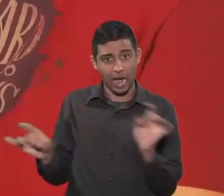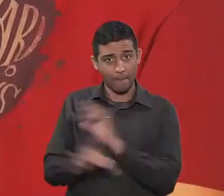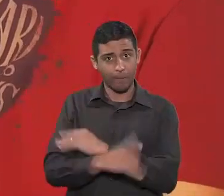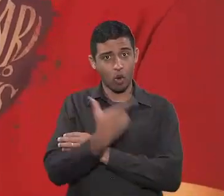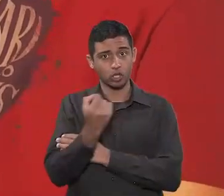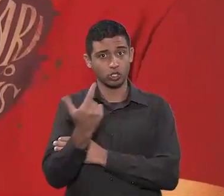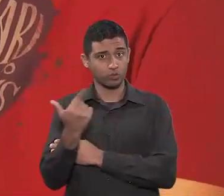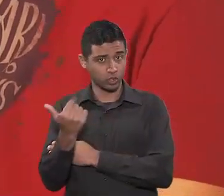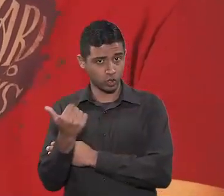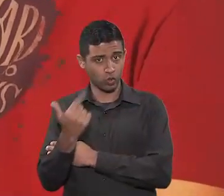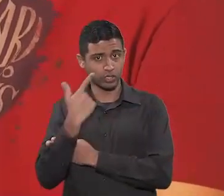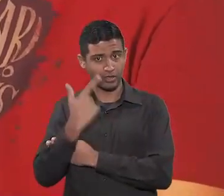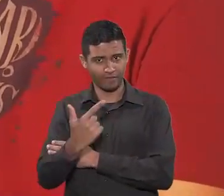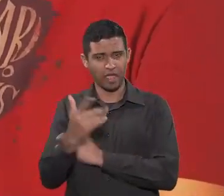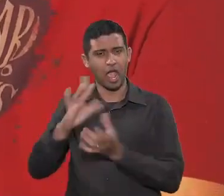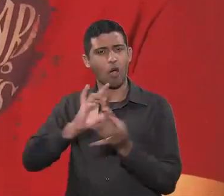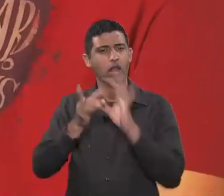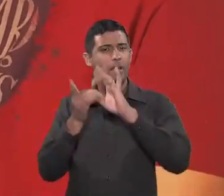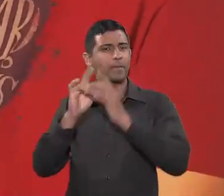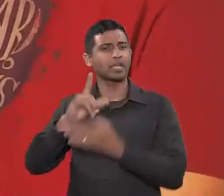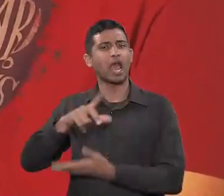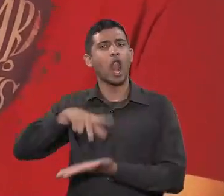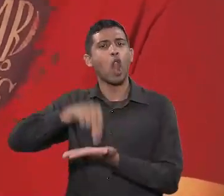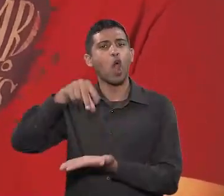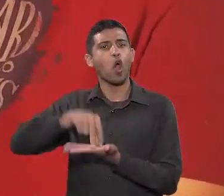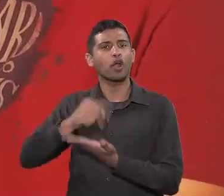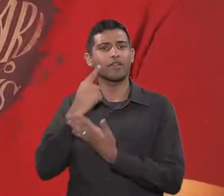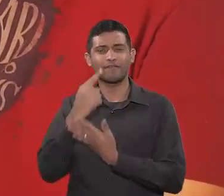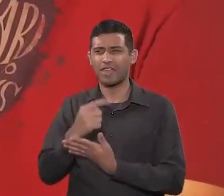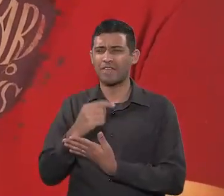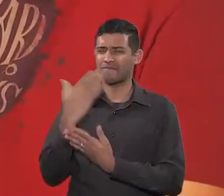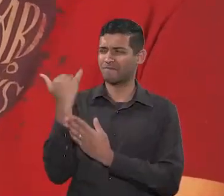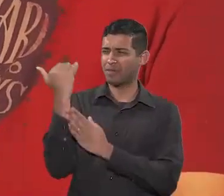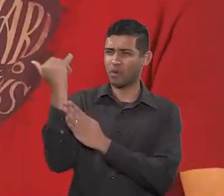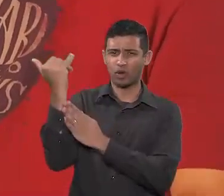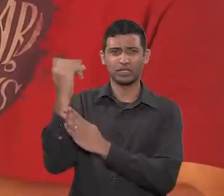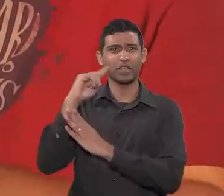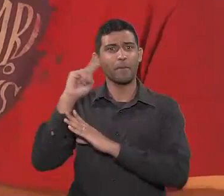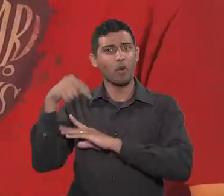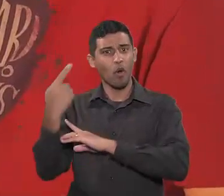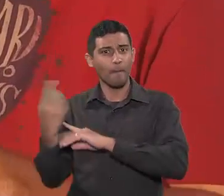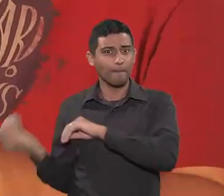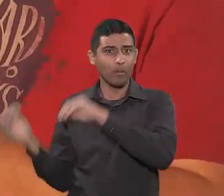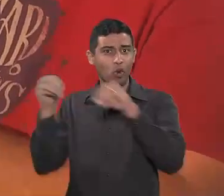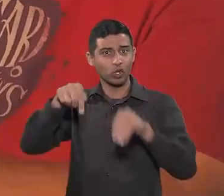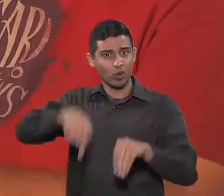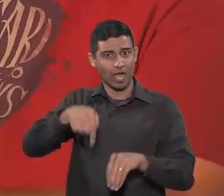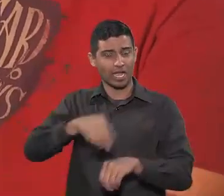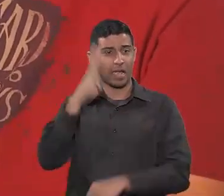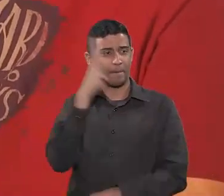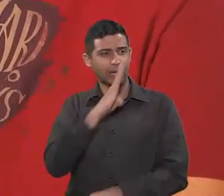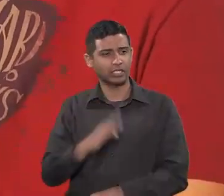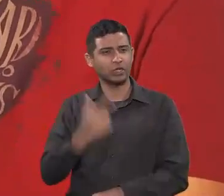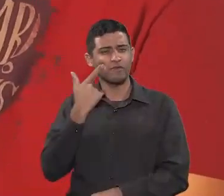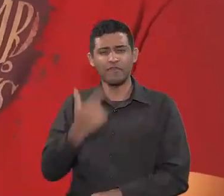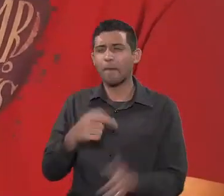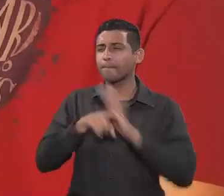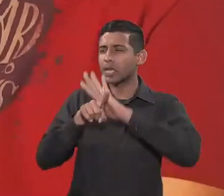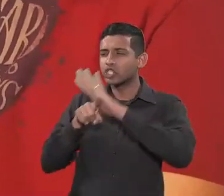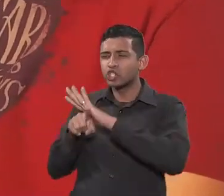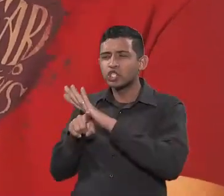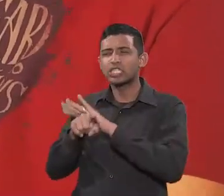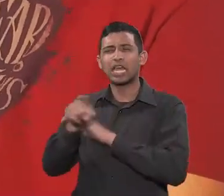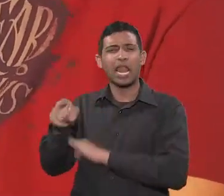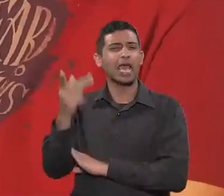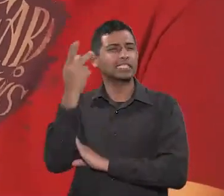Olimpíadas de Londres, que foi um grande sucesso, eles vieram para cá, para o Brasil, e fizeram uma pesquisa no Rio, em São Paulo e em Niterói, se